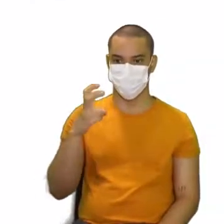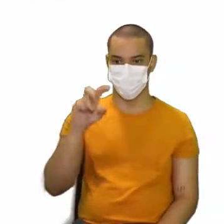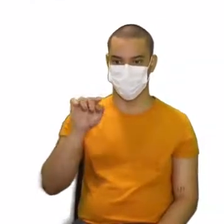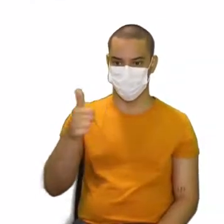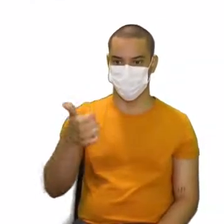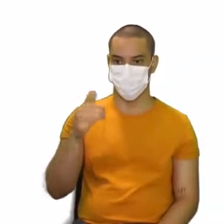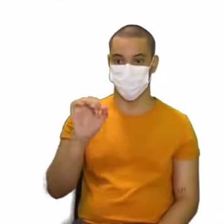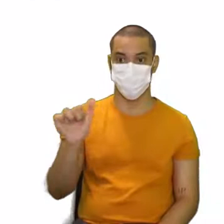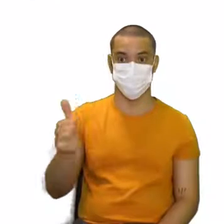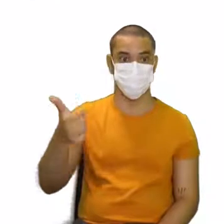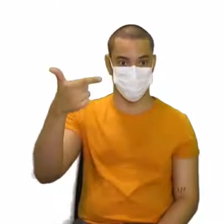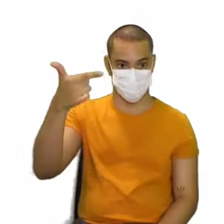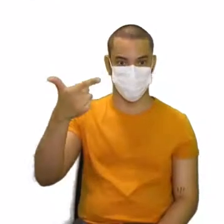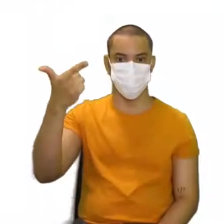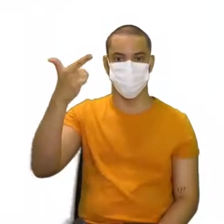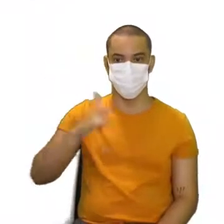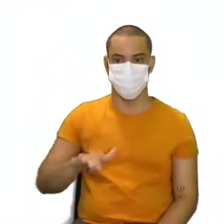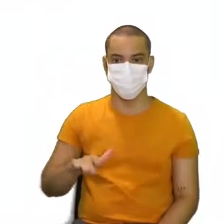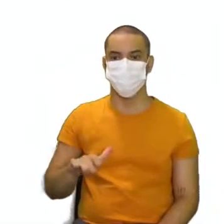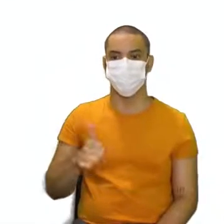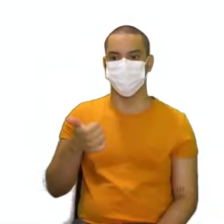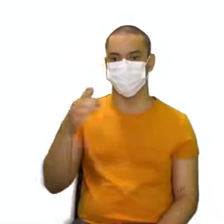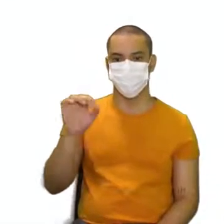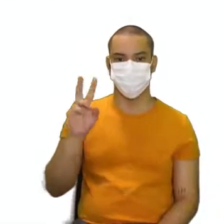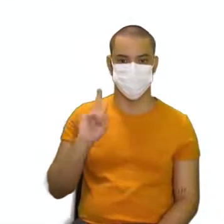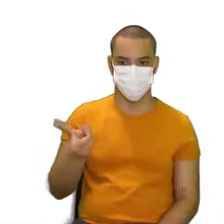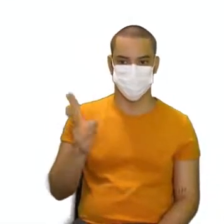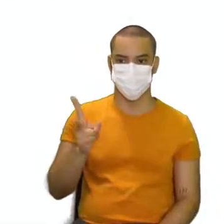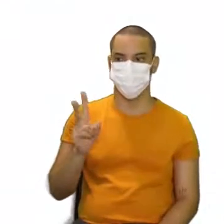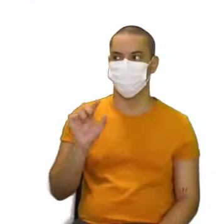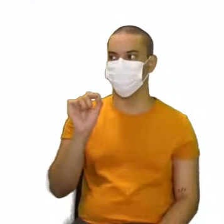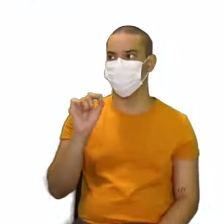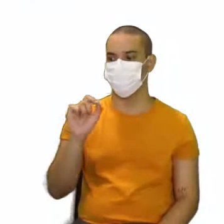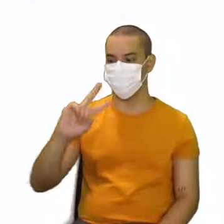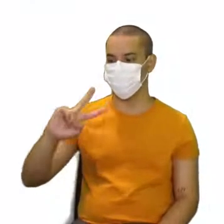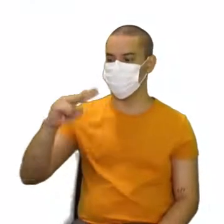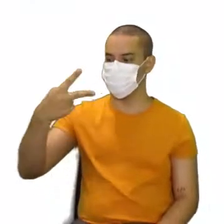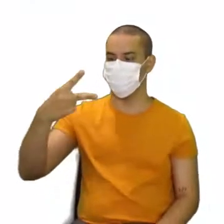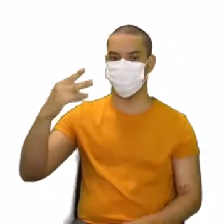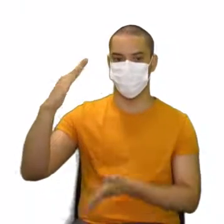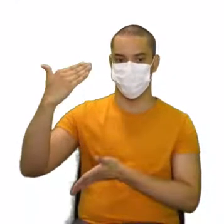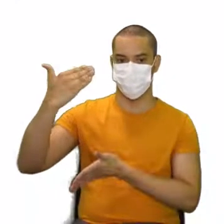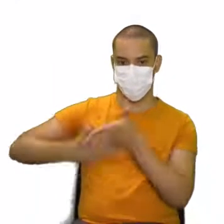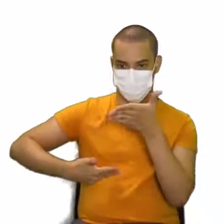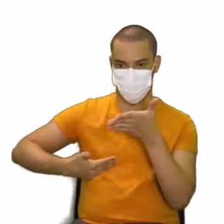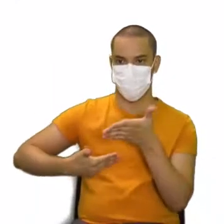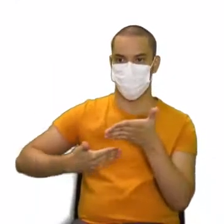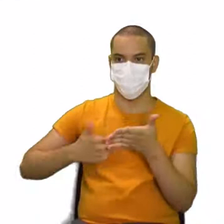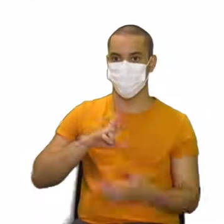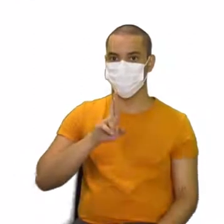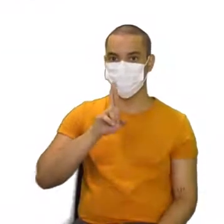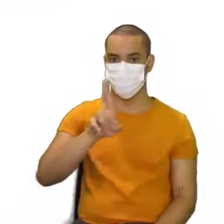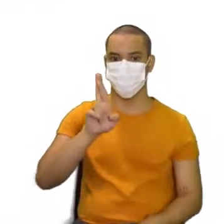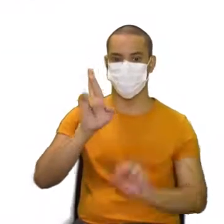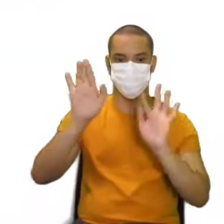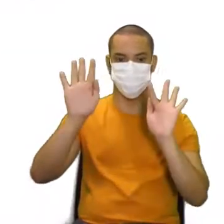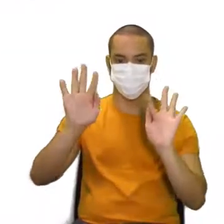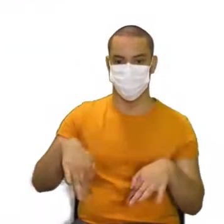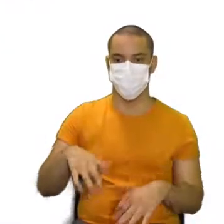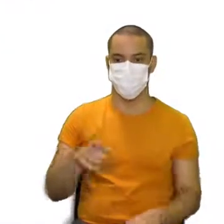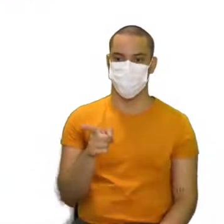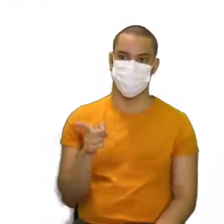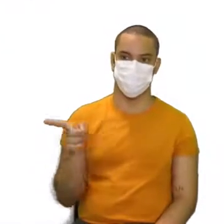x 10 a 12 repete a base subtrai os expoentes e o meu resultado final